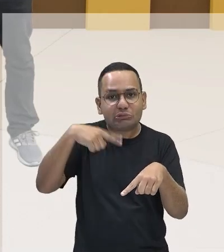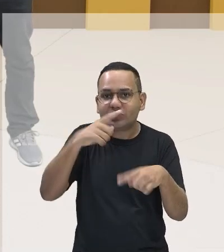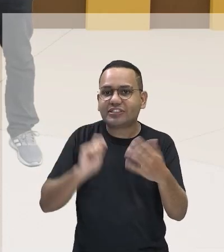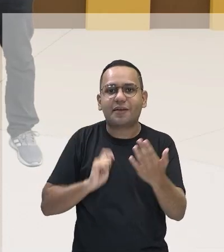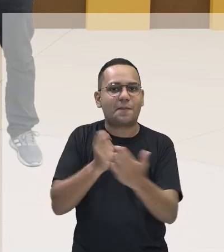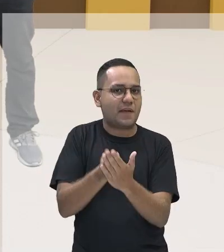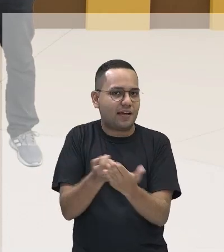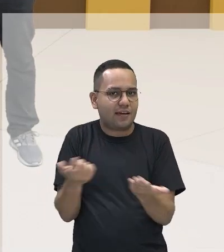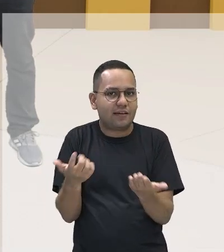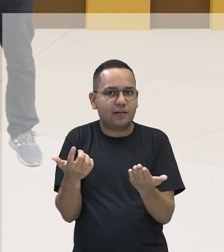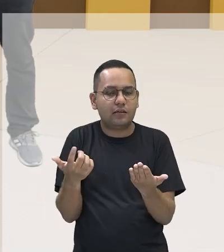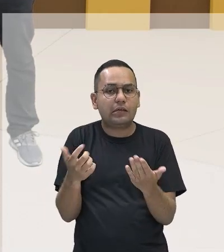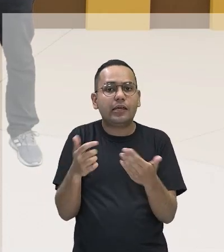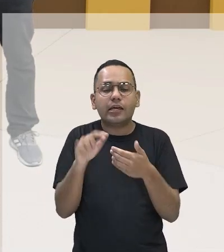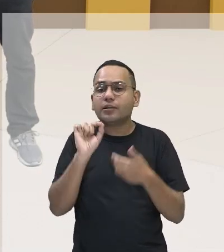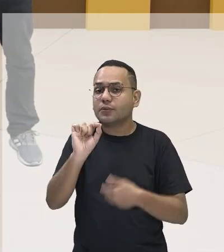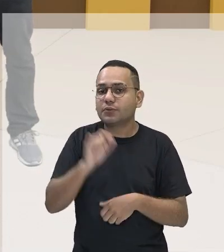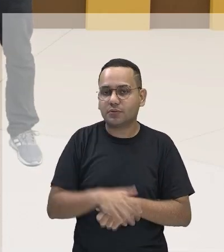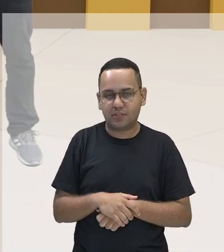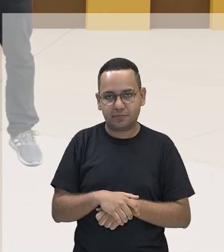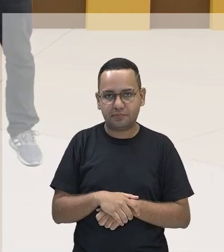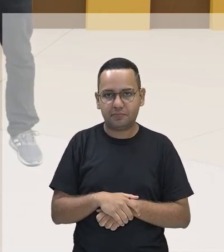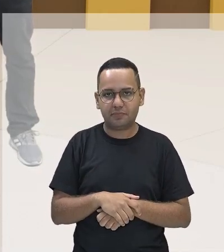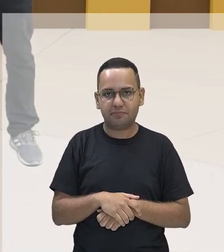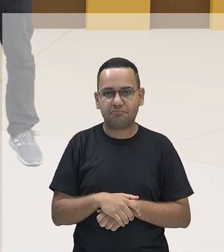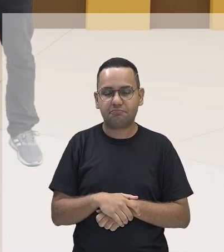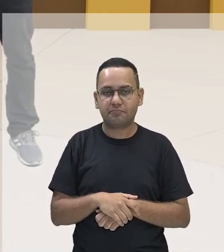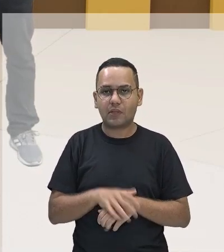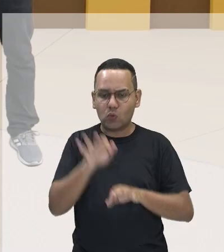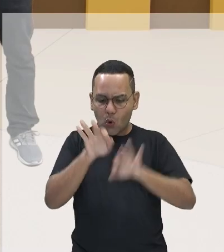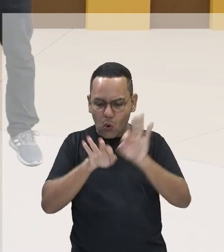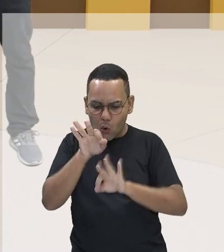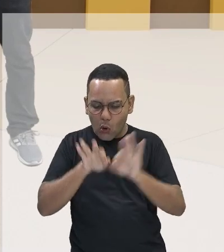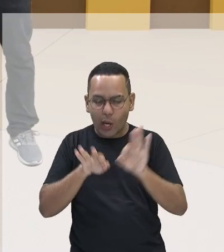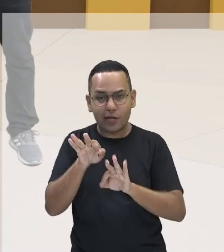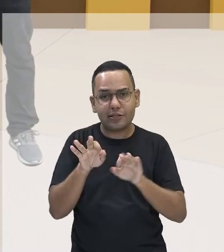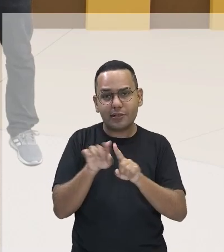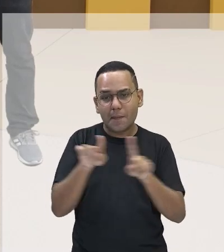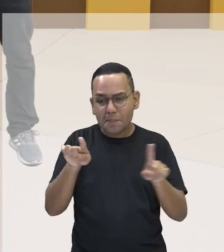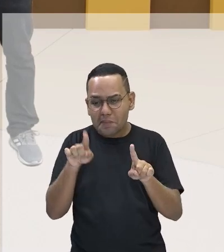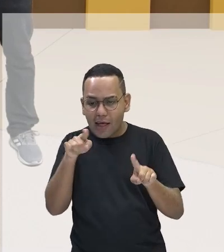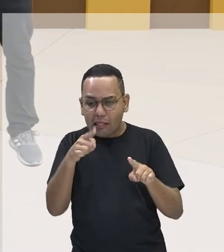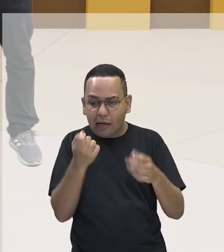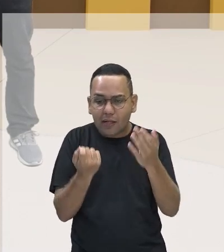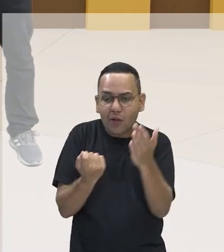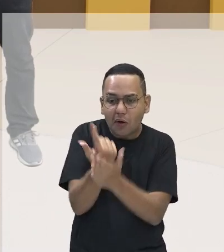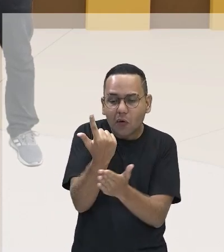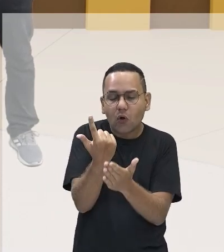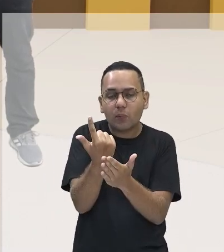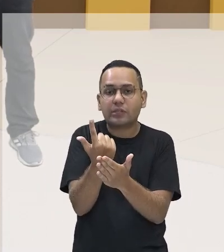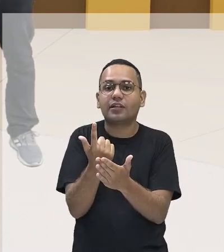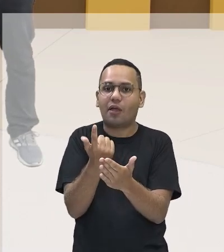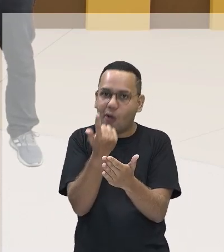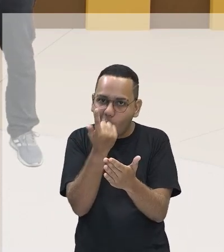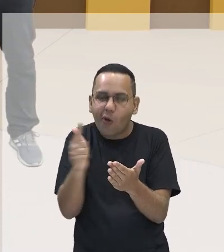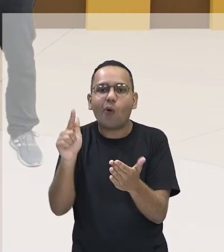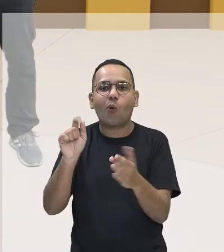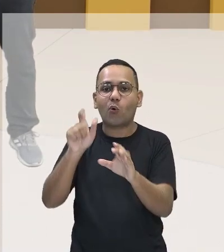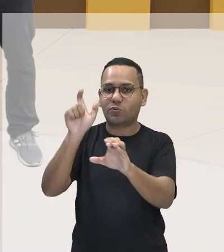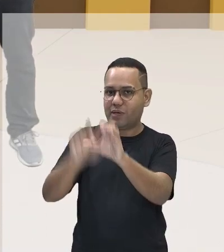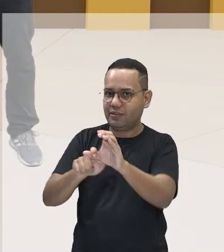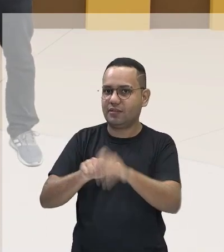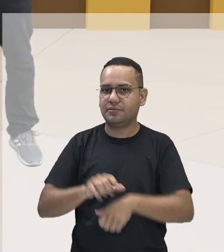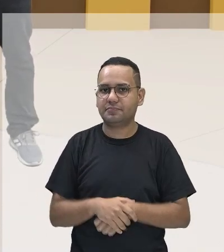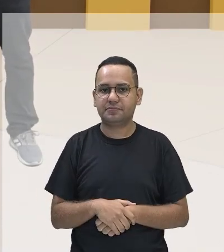pouco do seu orçamento ali, que não deveria levar, né? Então, muita atenção também para as compras por impulso. E